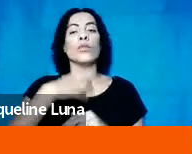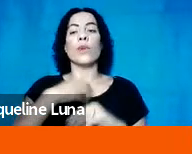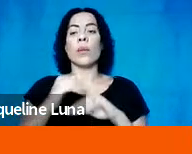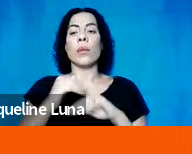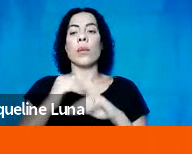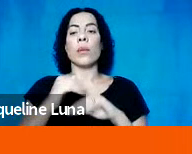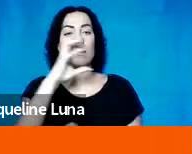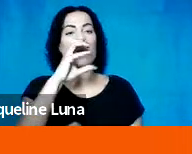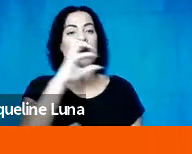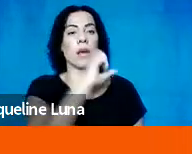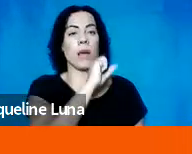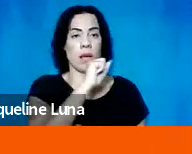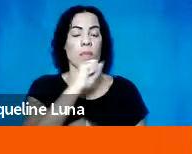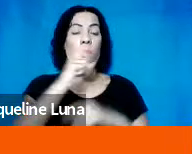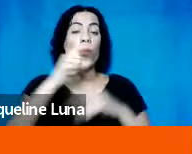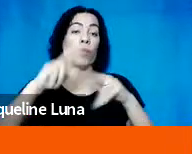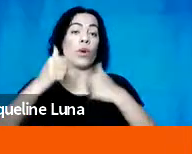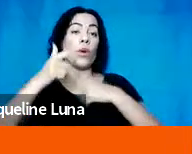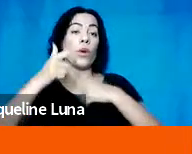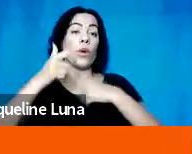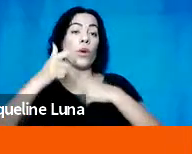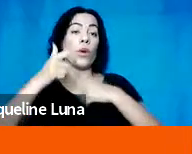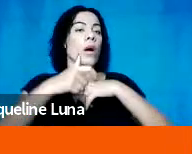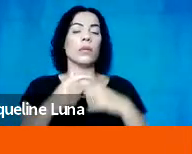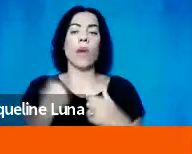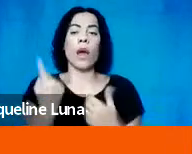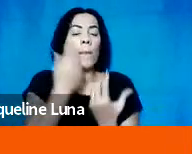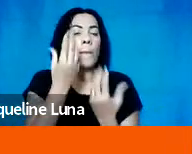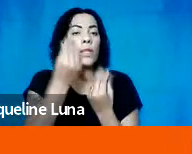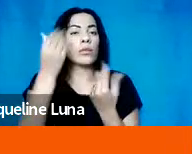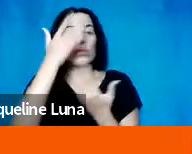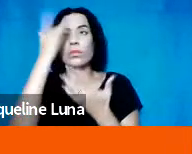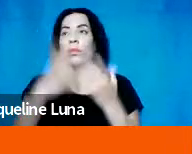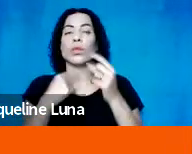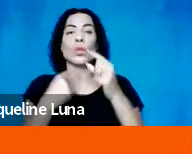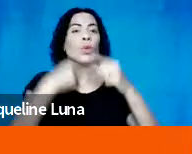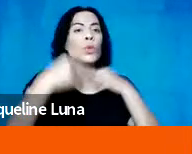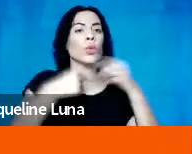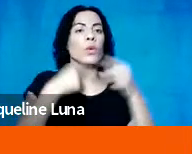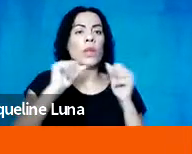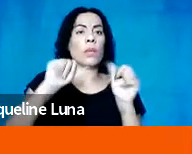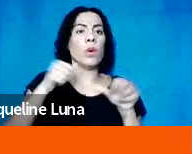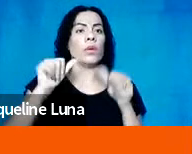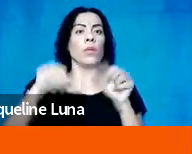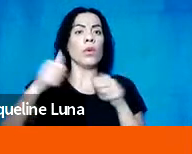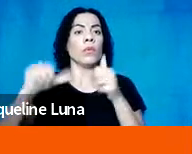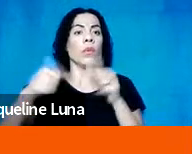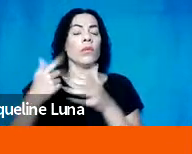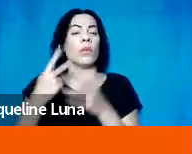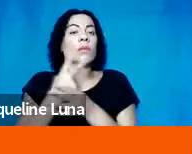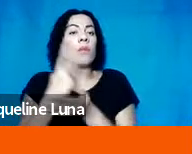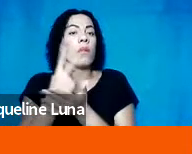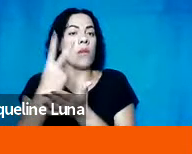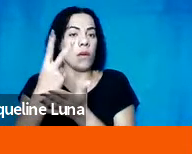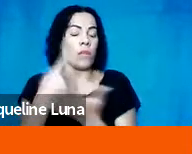instantânea, num momento em que tantas incertezas e mudanças de cenários aconteciam.